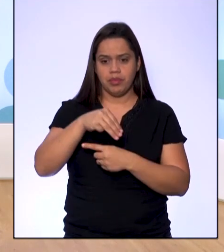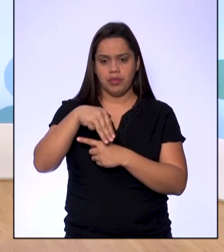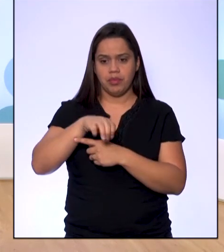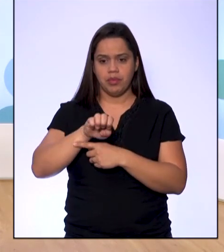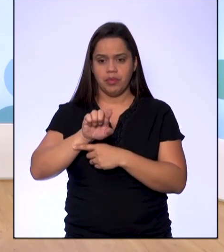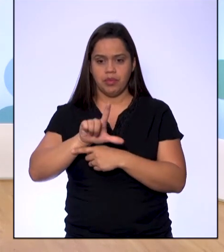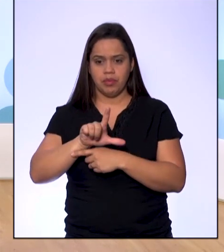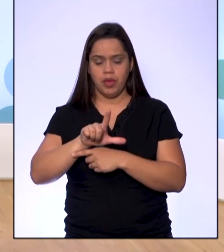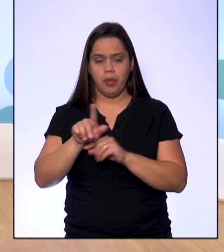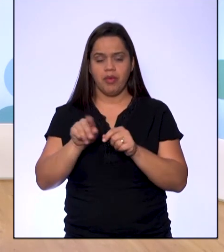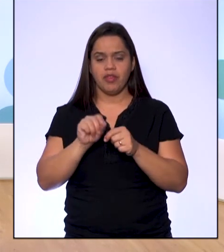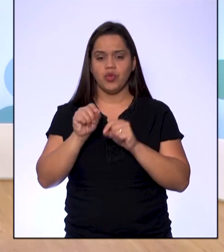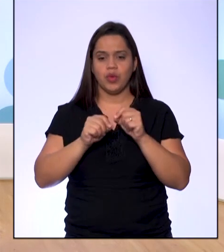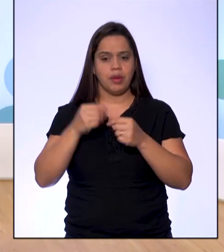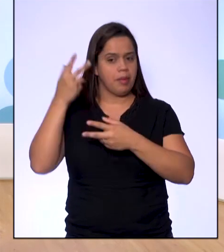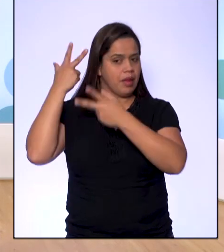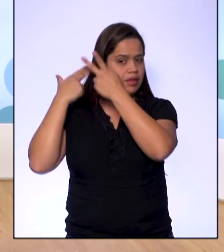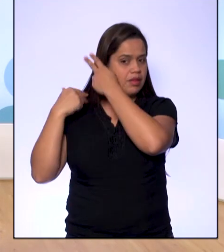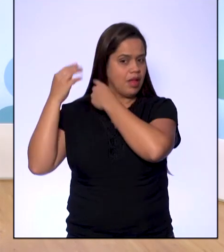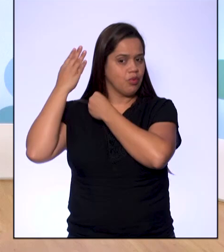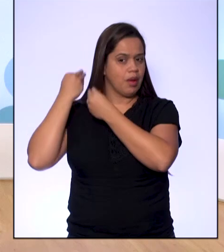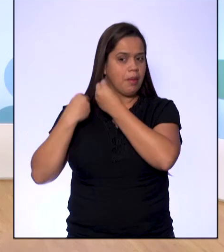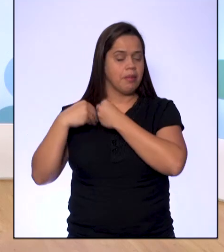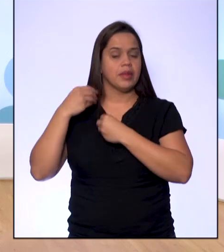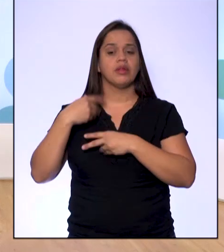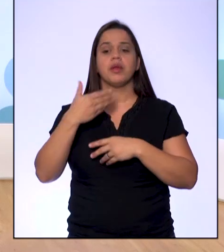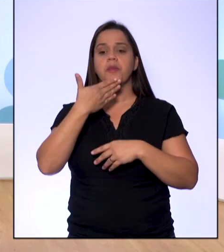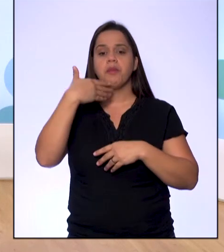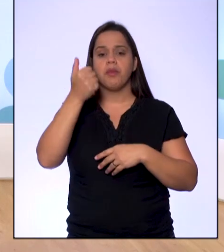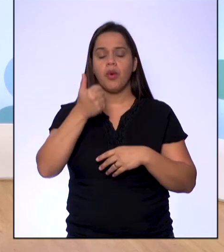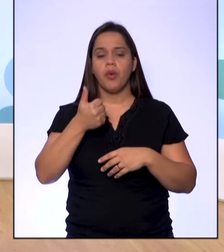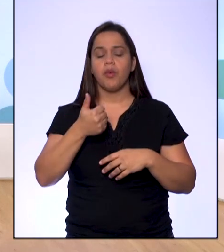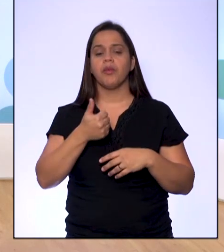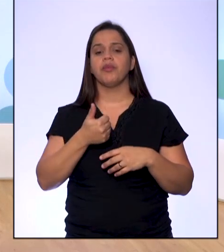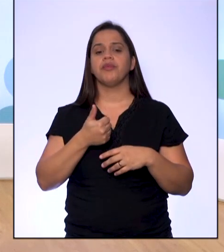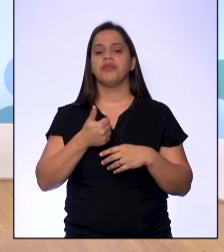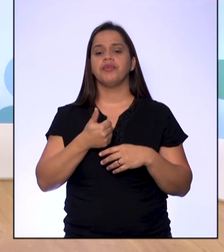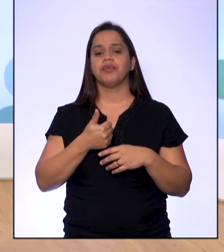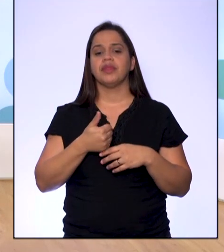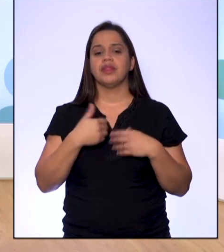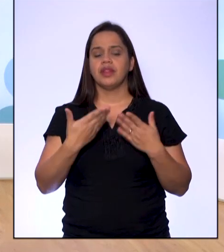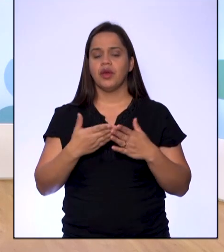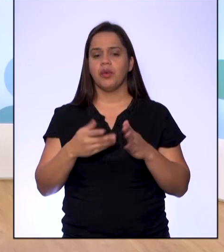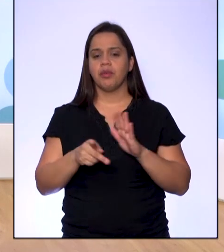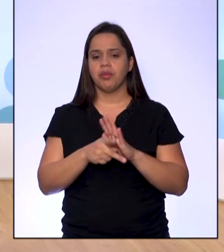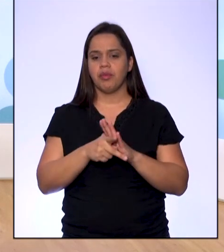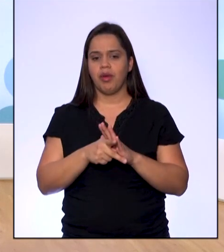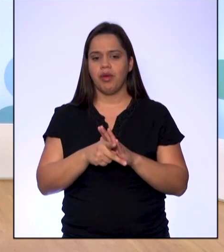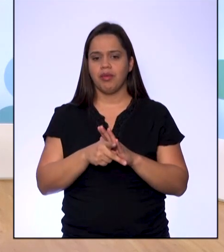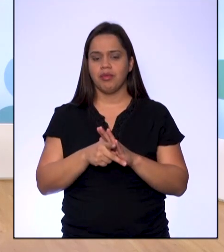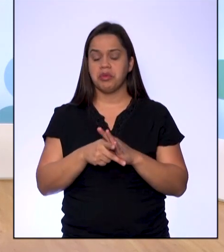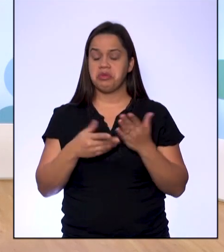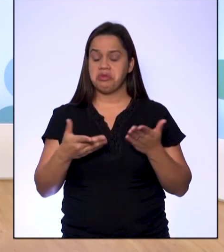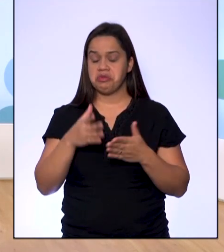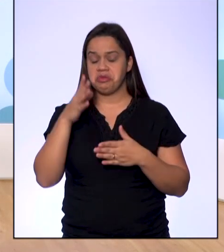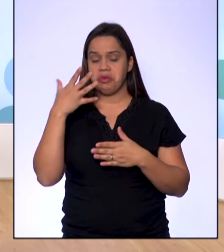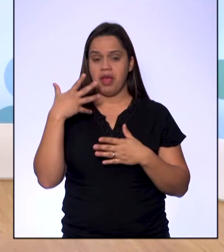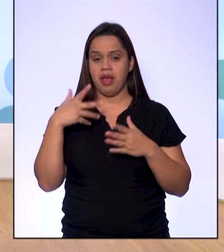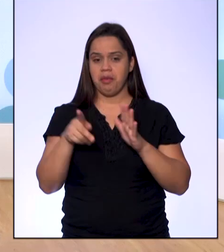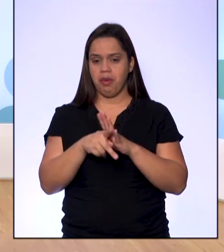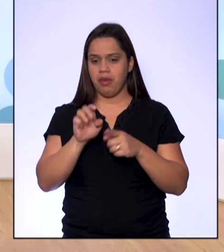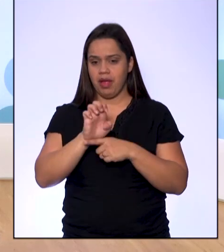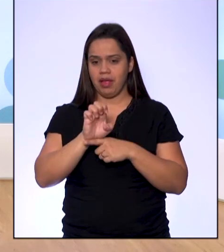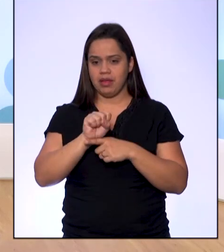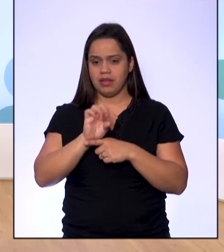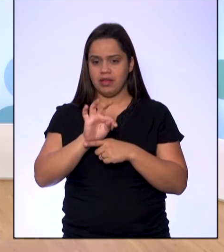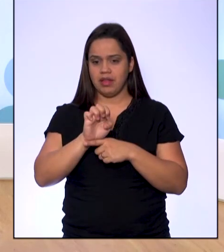o shampoo. E tem muitos cremes. A estética utiliza muito. Nossa, Mel. aprendi bastante agora, viu? Exatamente, Não na